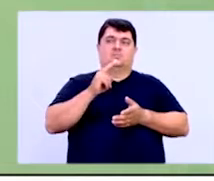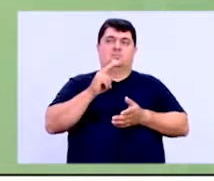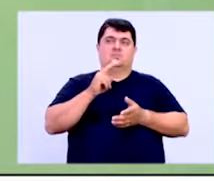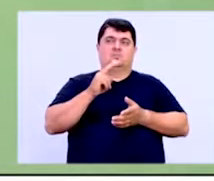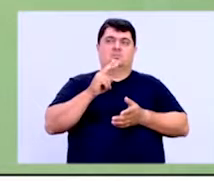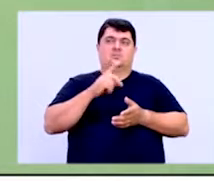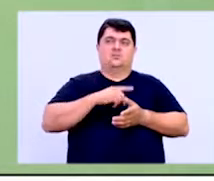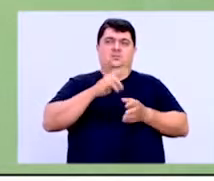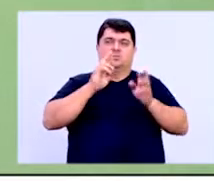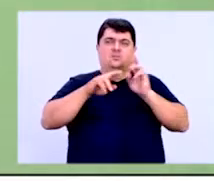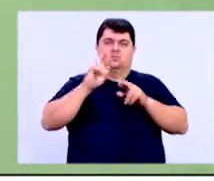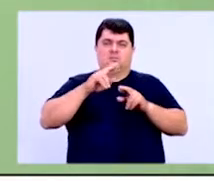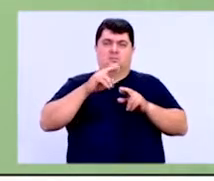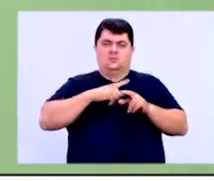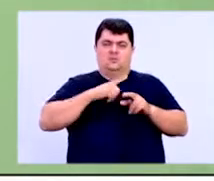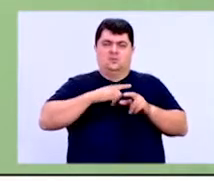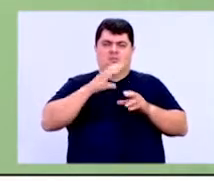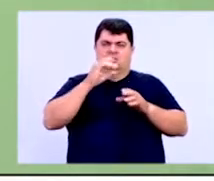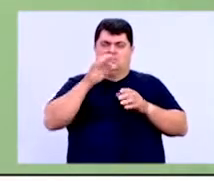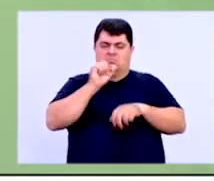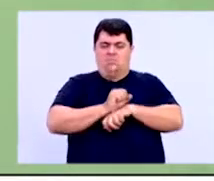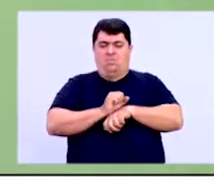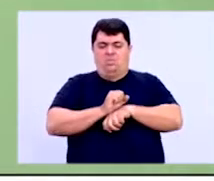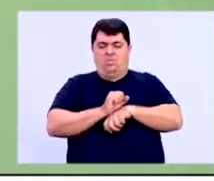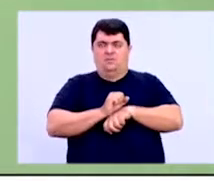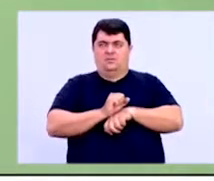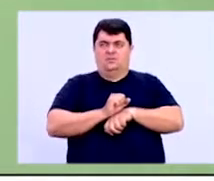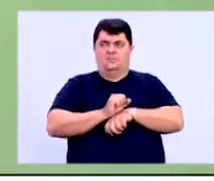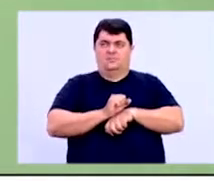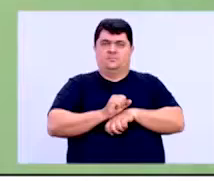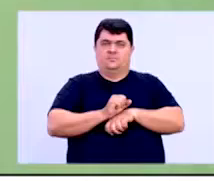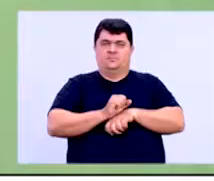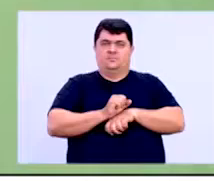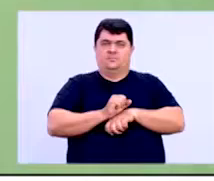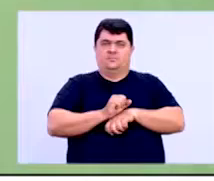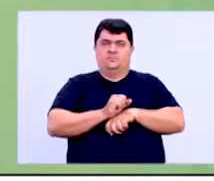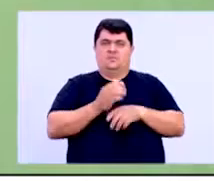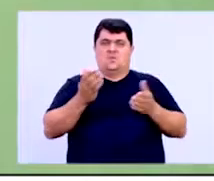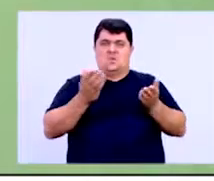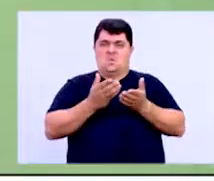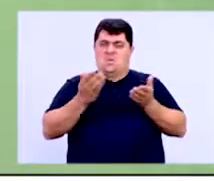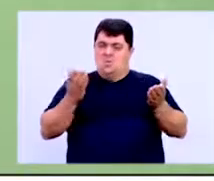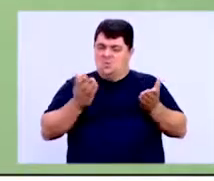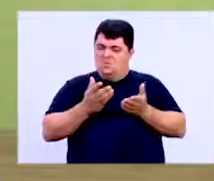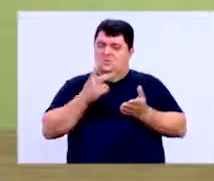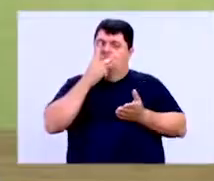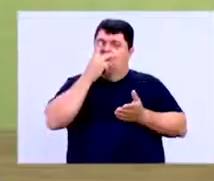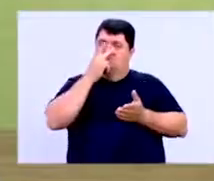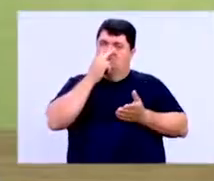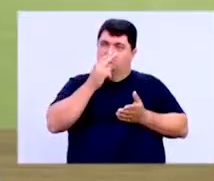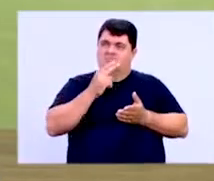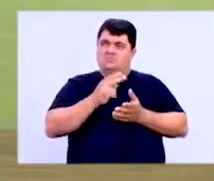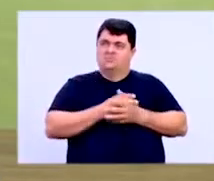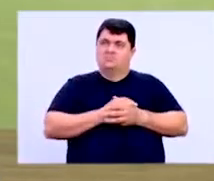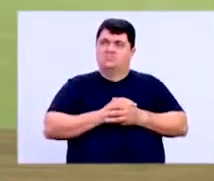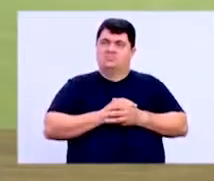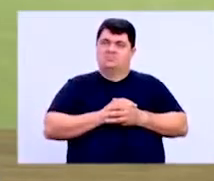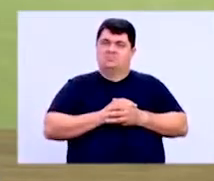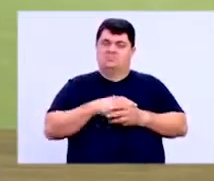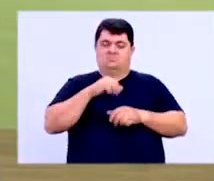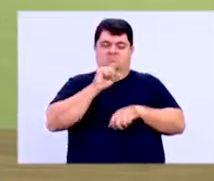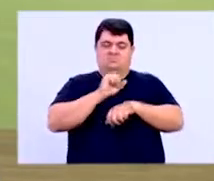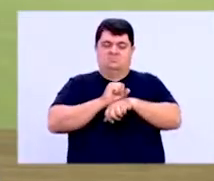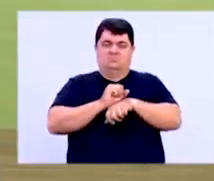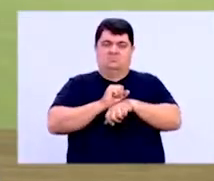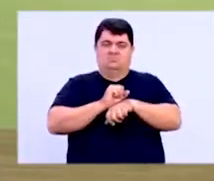disse que respondeu? Estou vendo esse chat muito parado. Pois é, professor, hoje realmente é bem